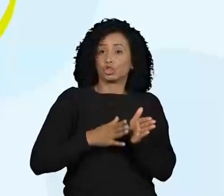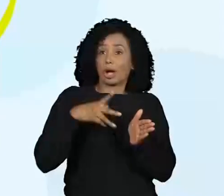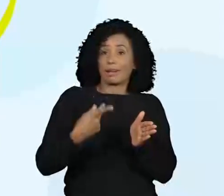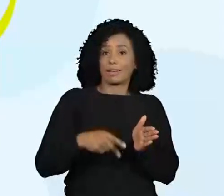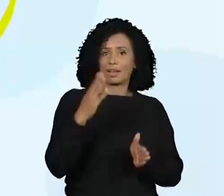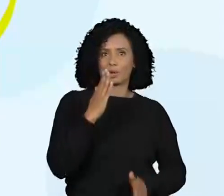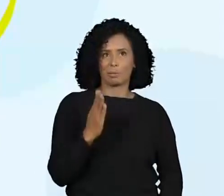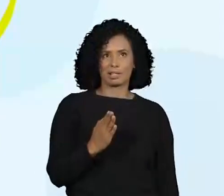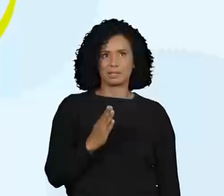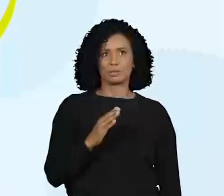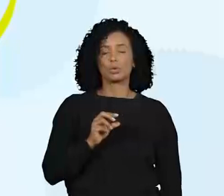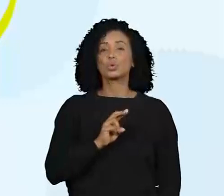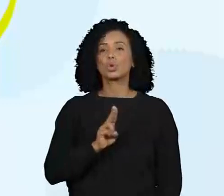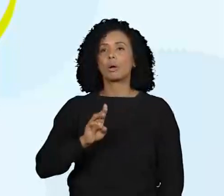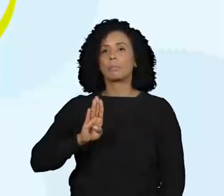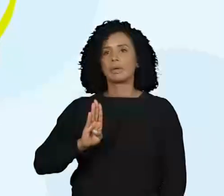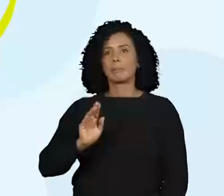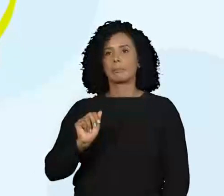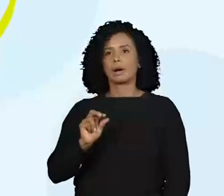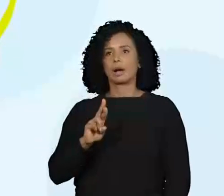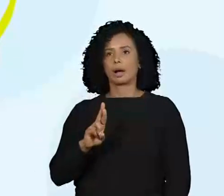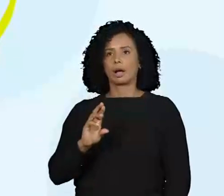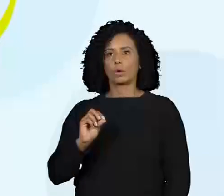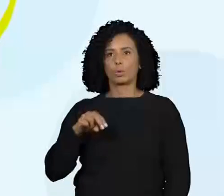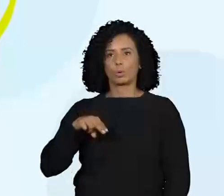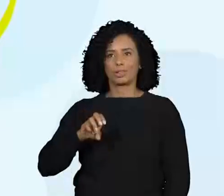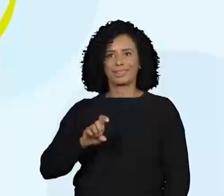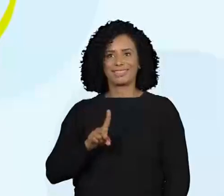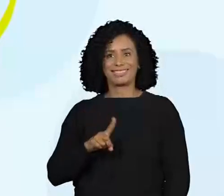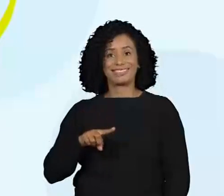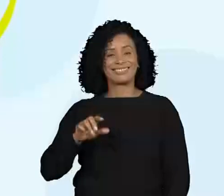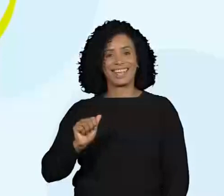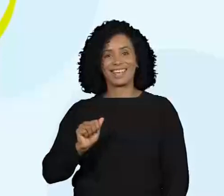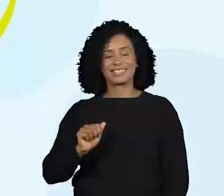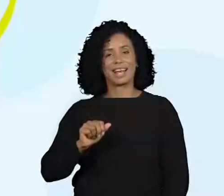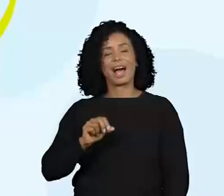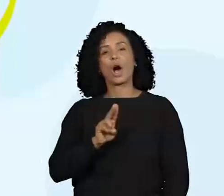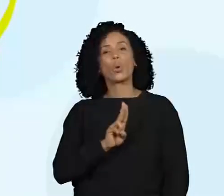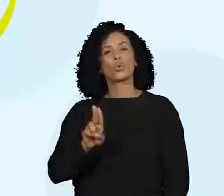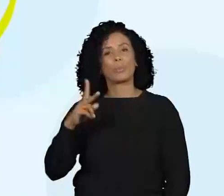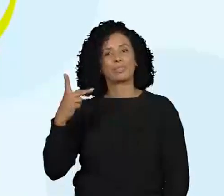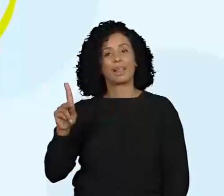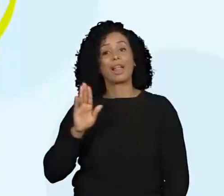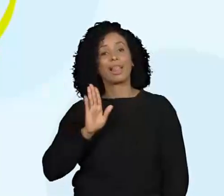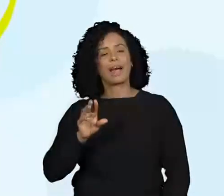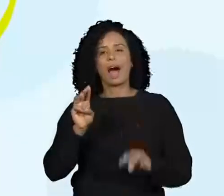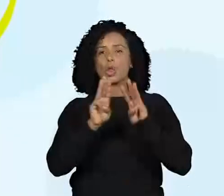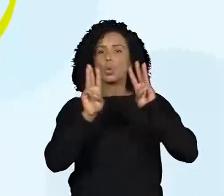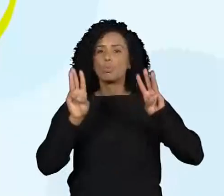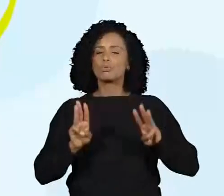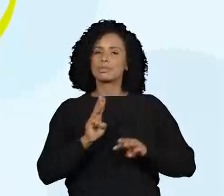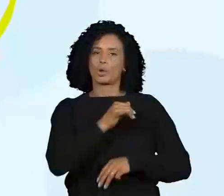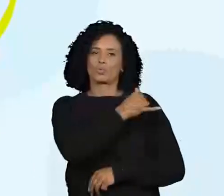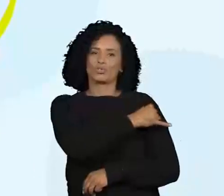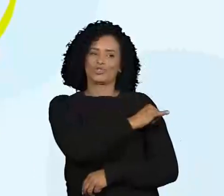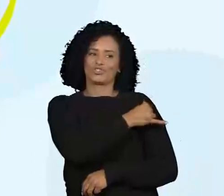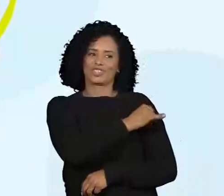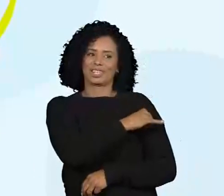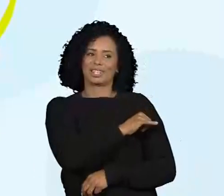atualmente em exposição no Museu do Trem do Rio de Janeiro. Por volta